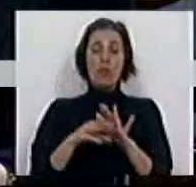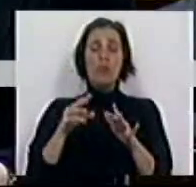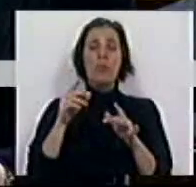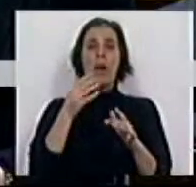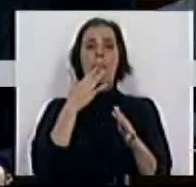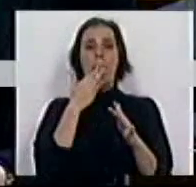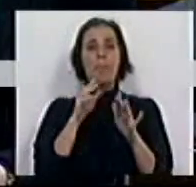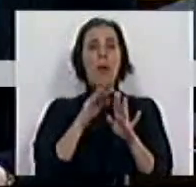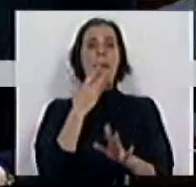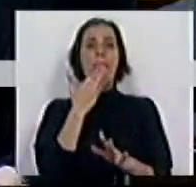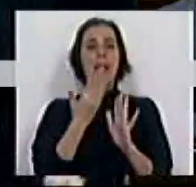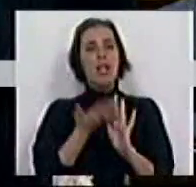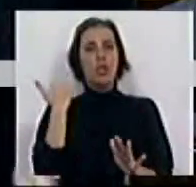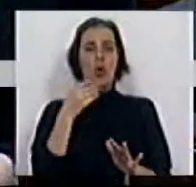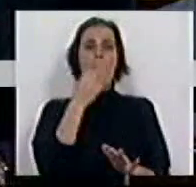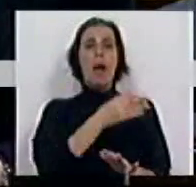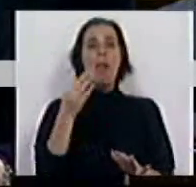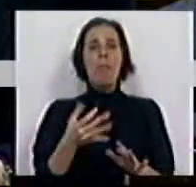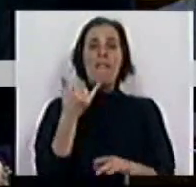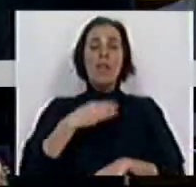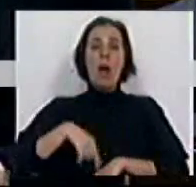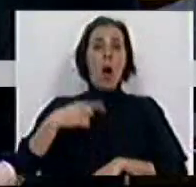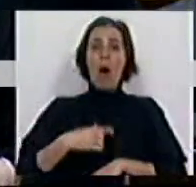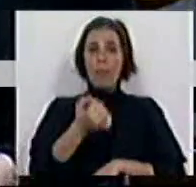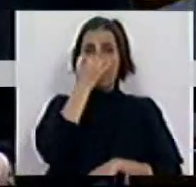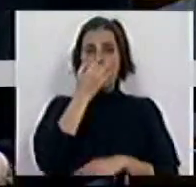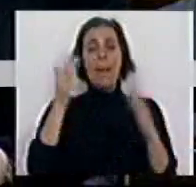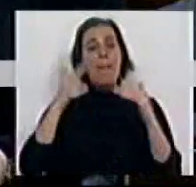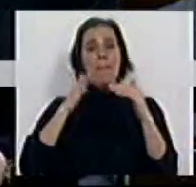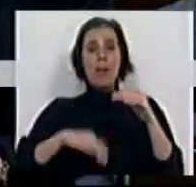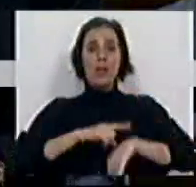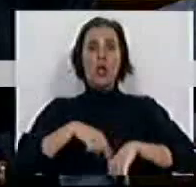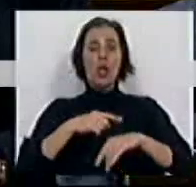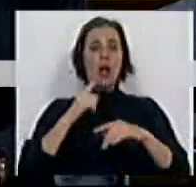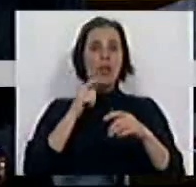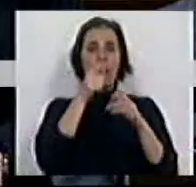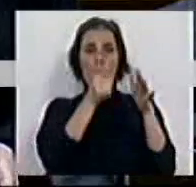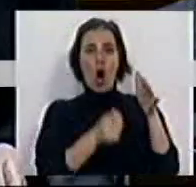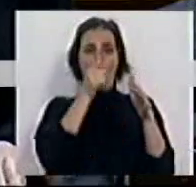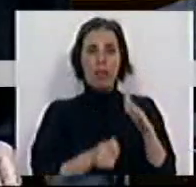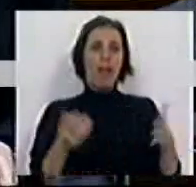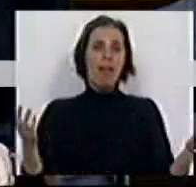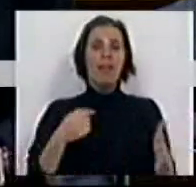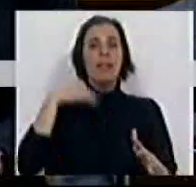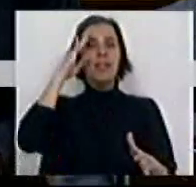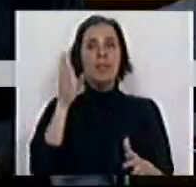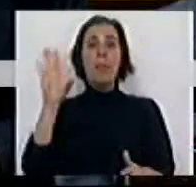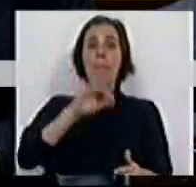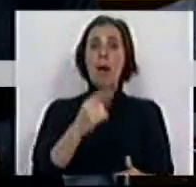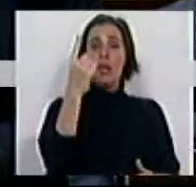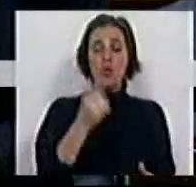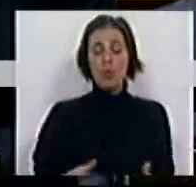a pilha ao relógio de Paulo Portas. Não durou sequer 24 horas, menos que um relógio de corda. E sabemos mais uma